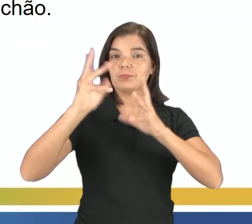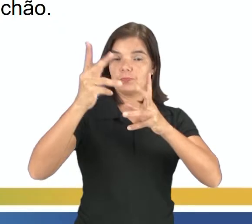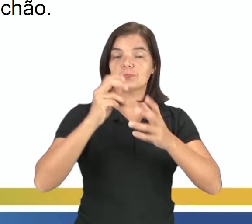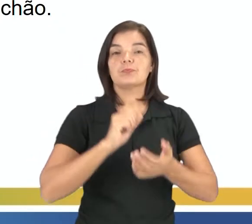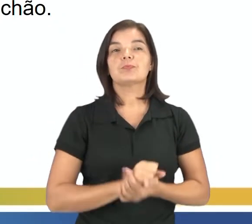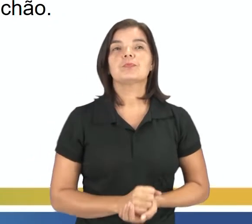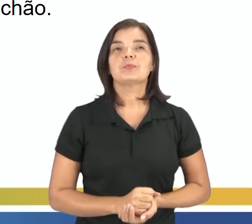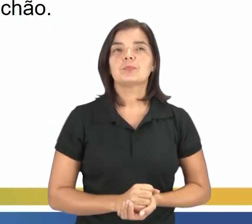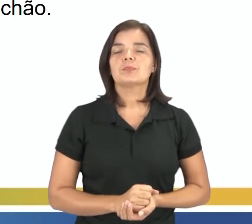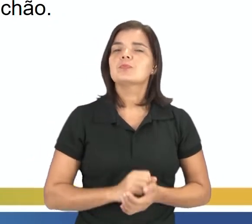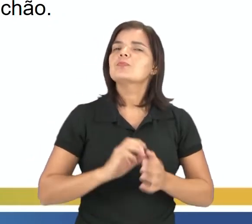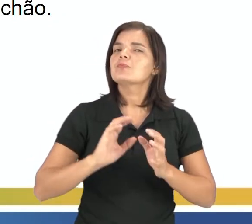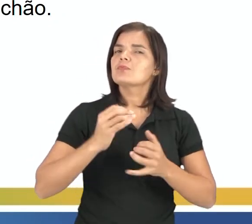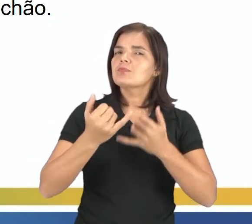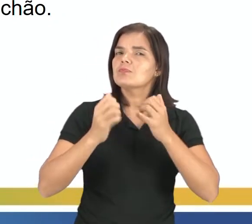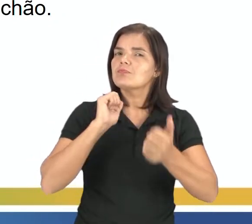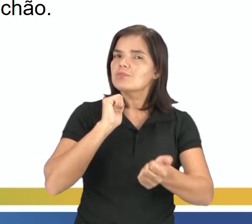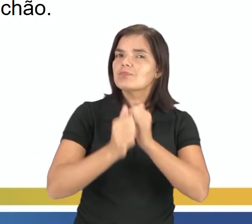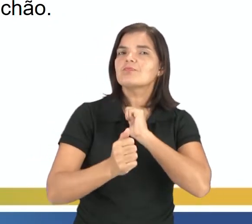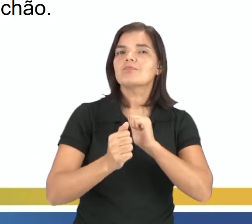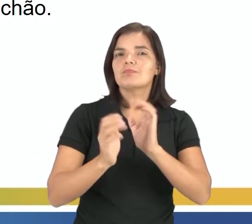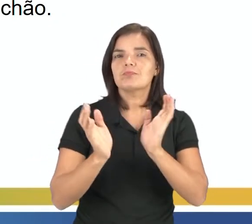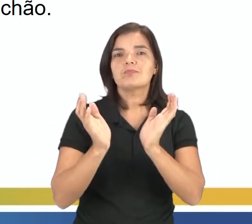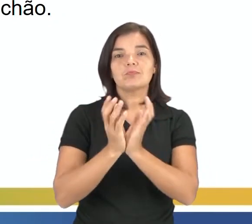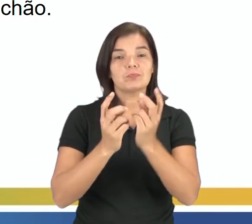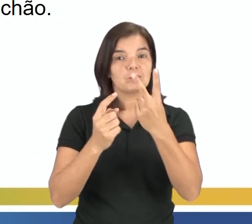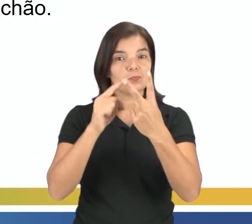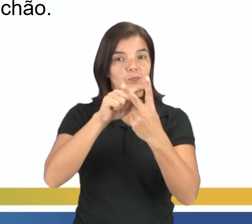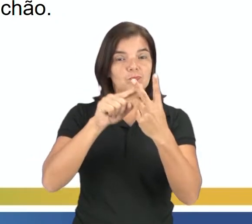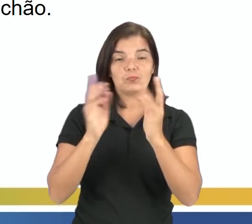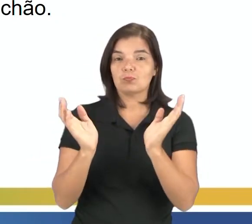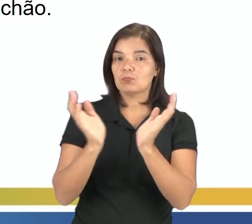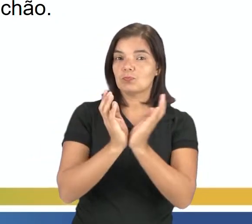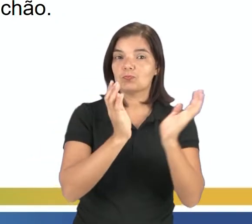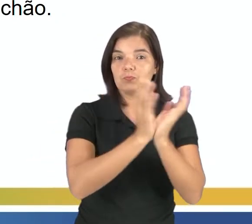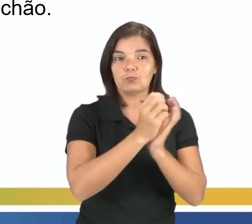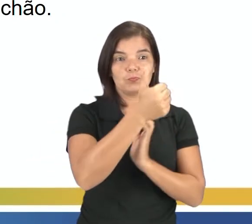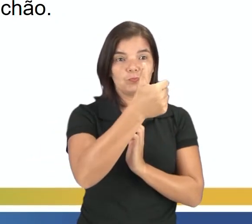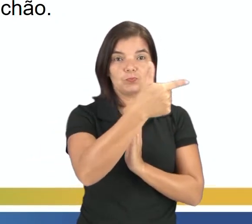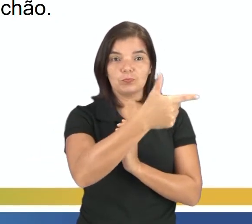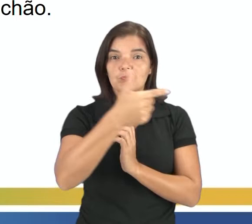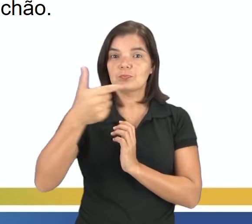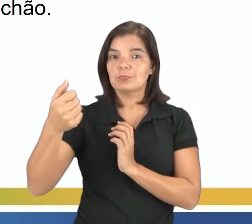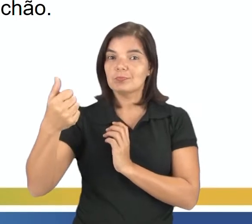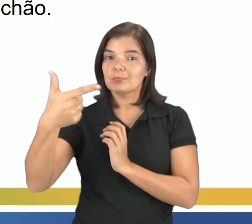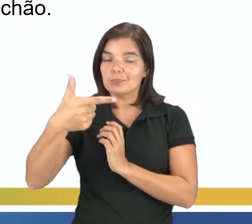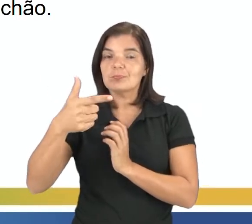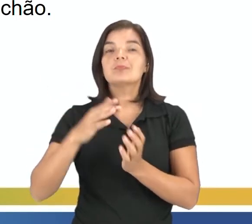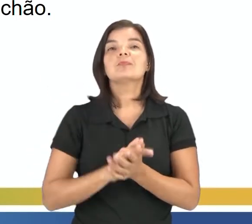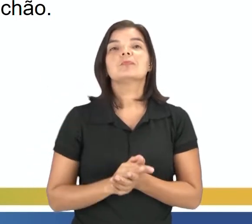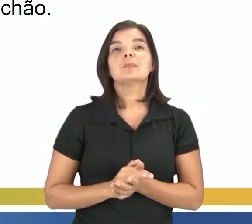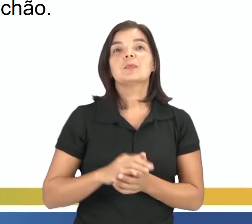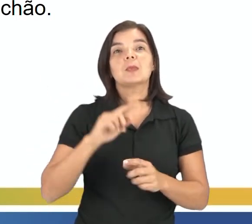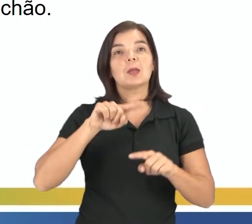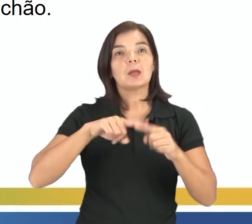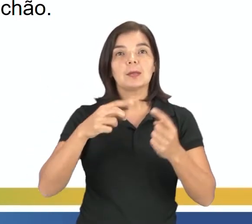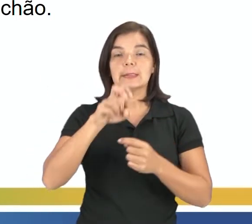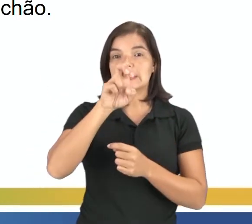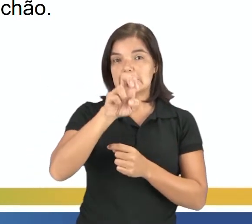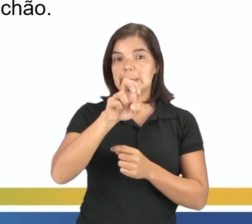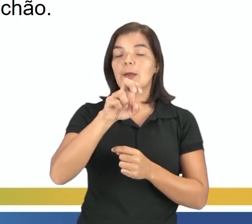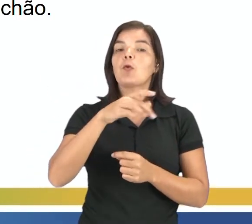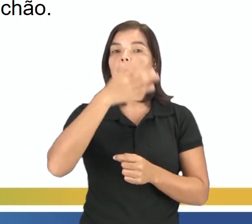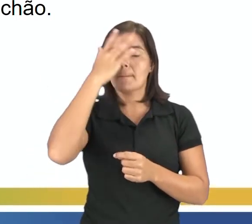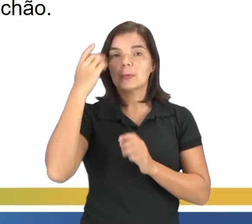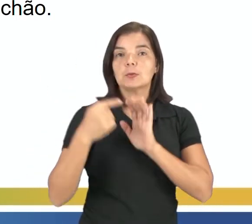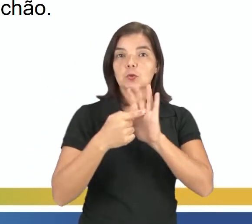jogo. O jogo de basquete é constituído por 2 equipes, cada uma com 12 jogadores, 5 titulares e 7